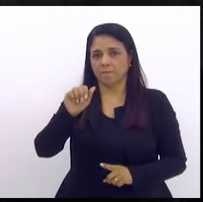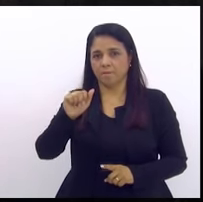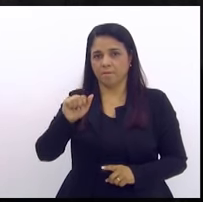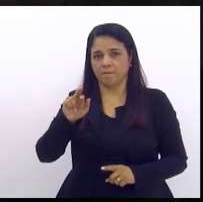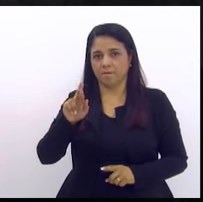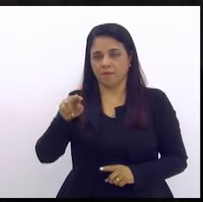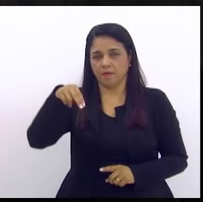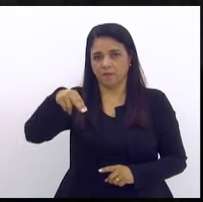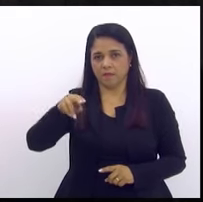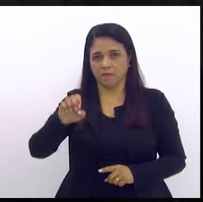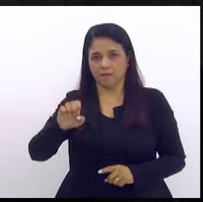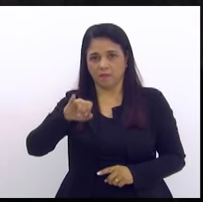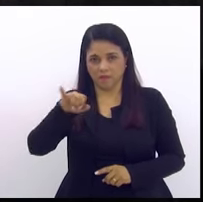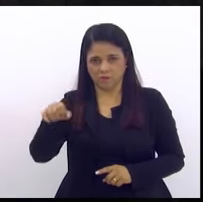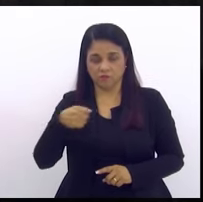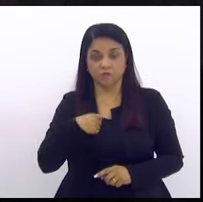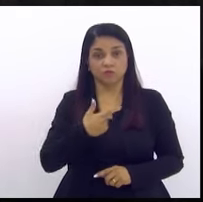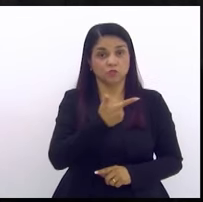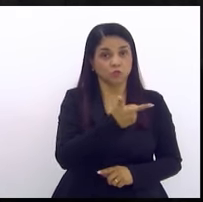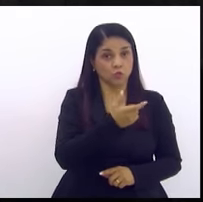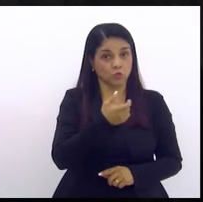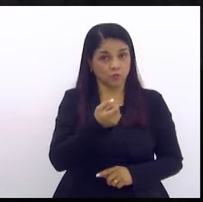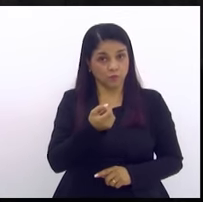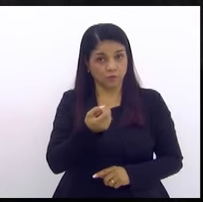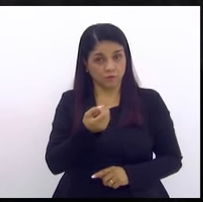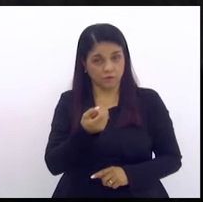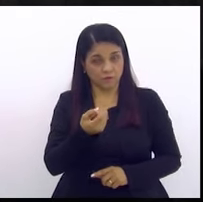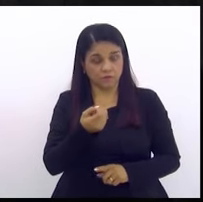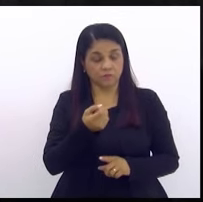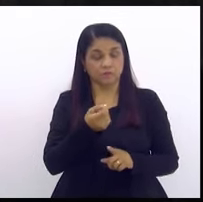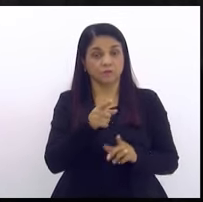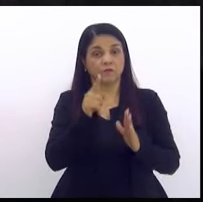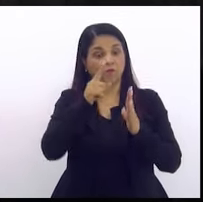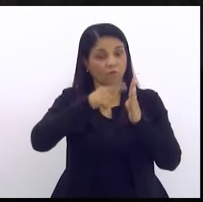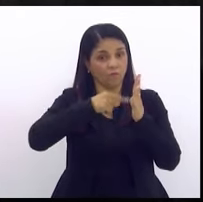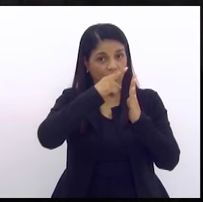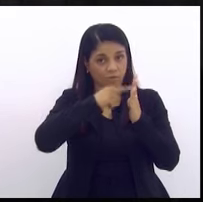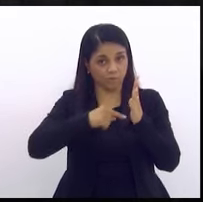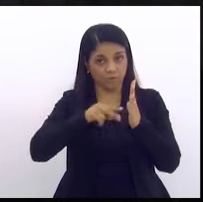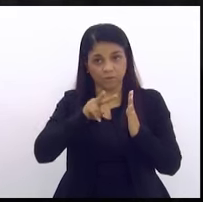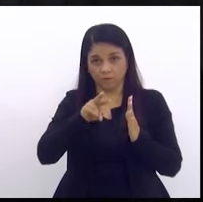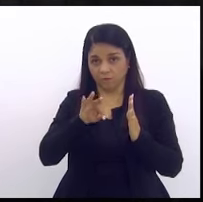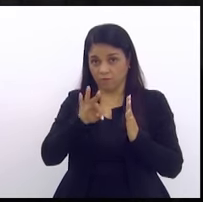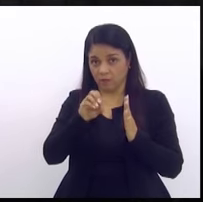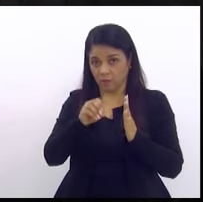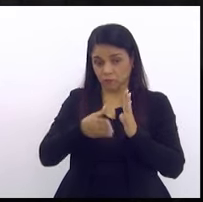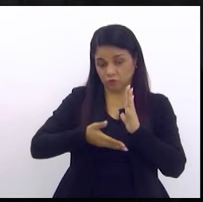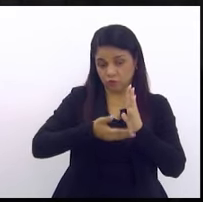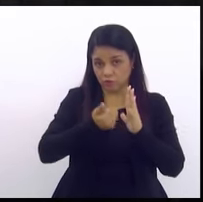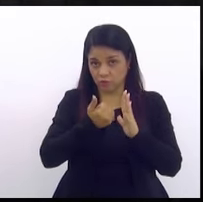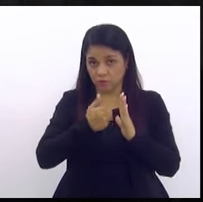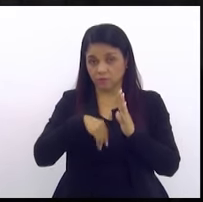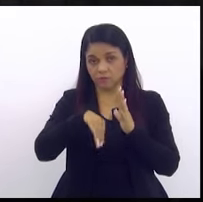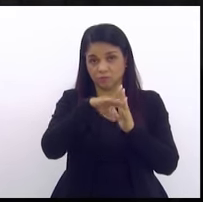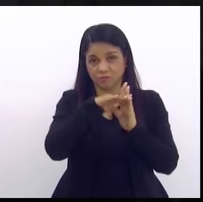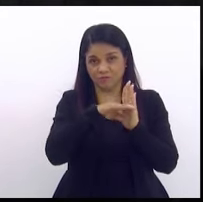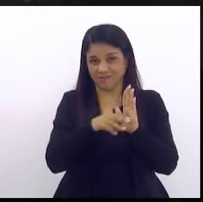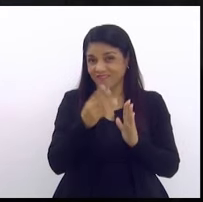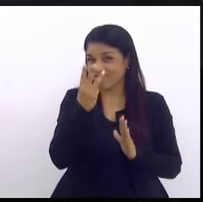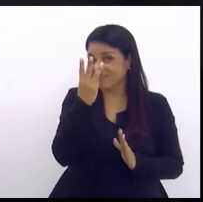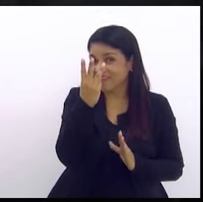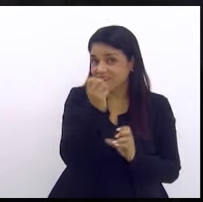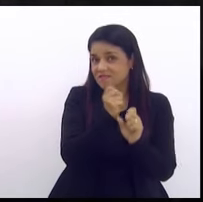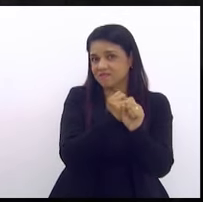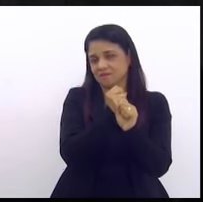Projeto é de 2020. Este veto vem sendo retirado de pauta há